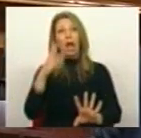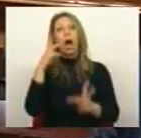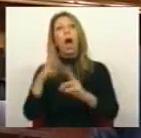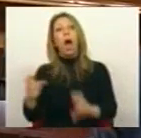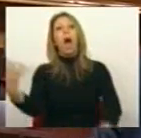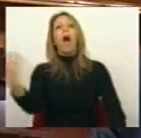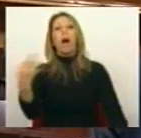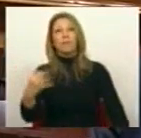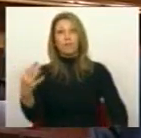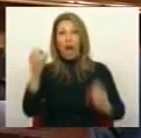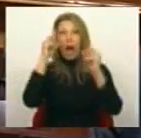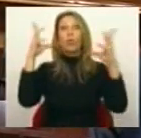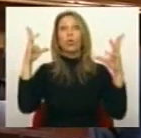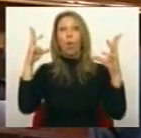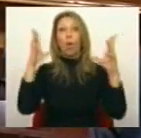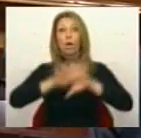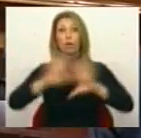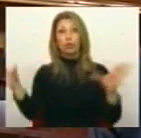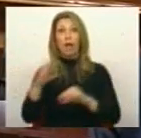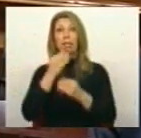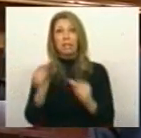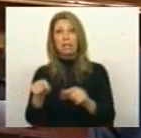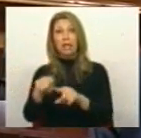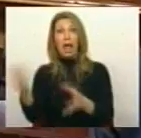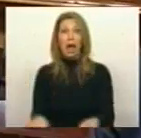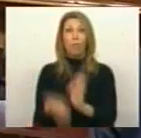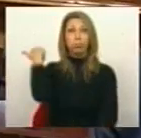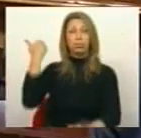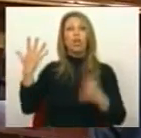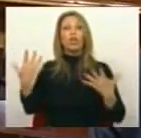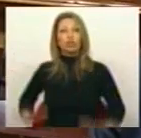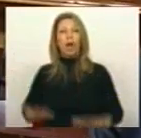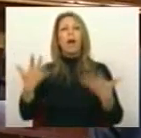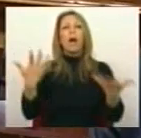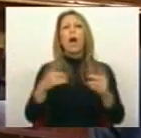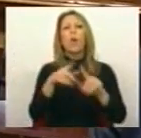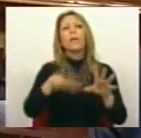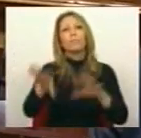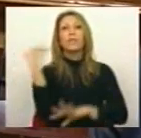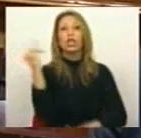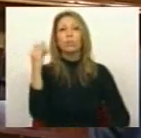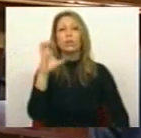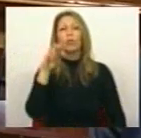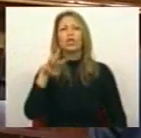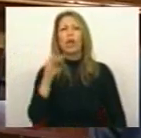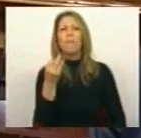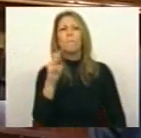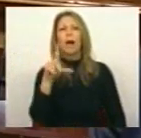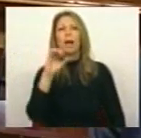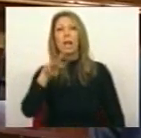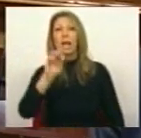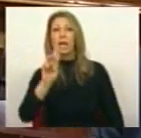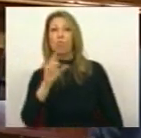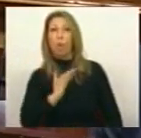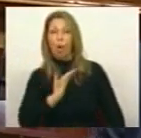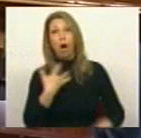E agora, temos o caso das obras de ampliação da Fundação Champalimau em Pedrouços, que foram suspensas devido à existência de solos contaminados. Mas,